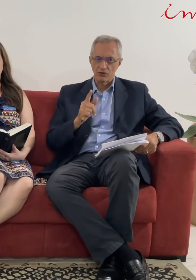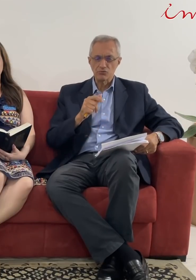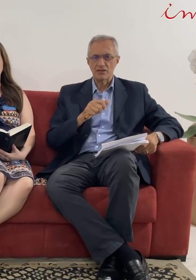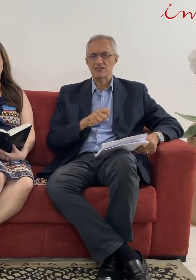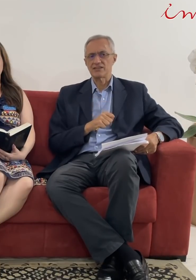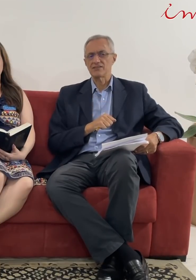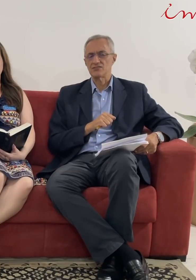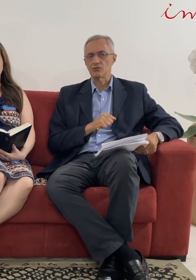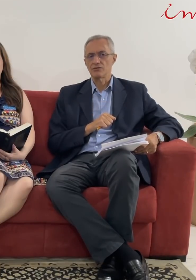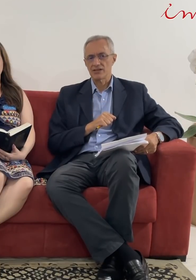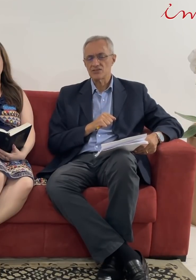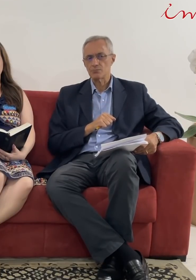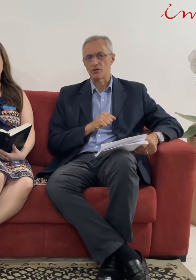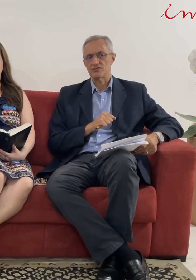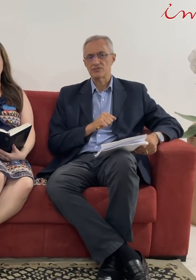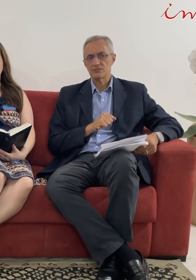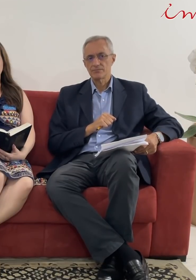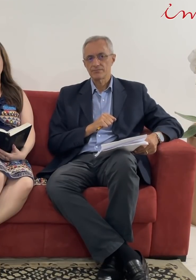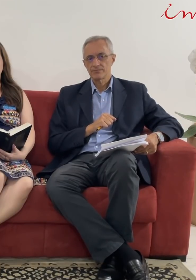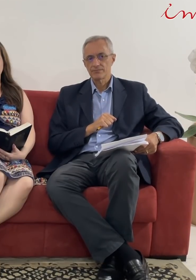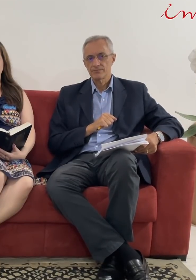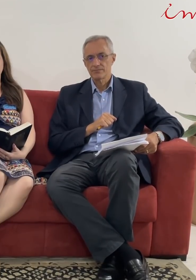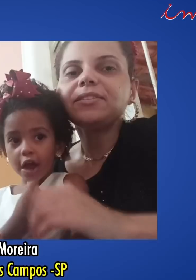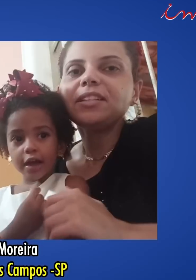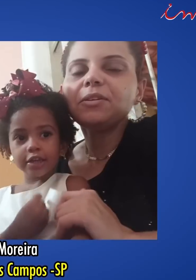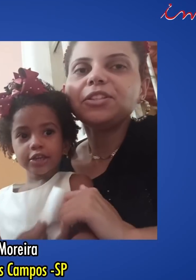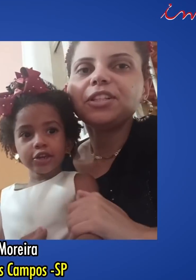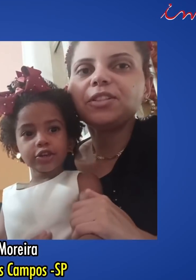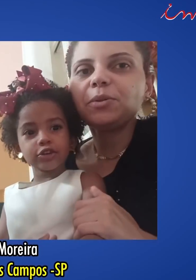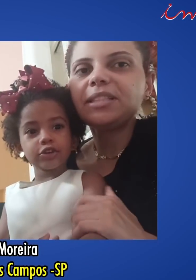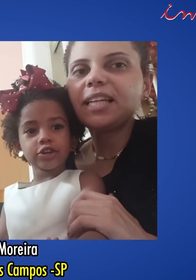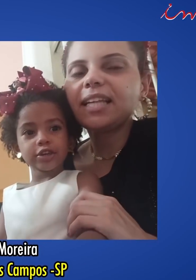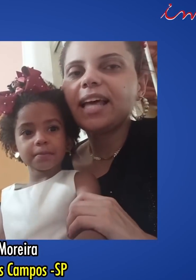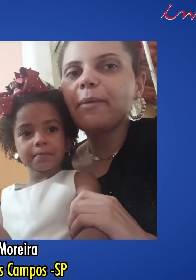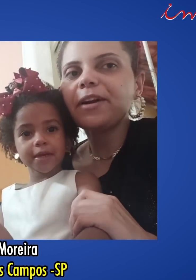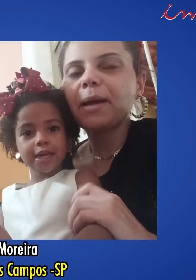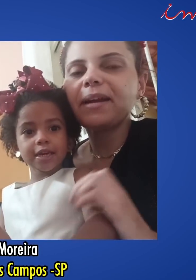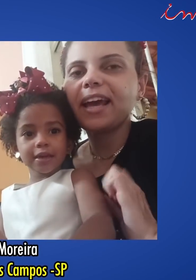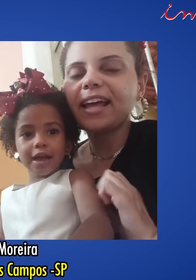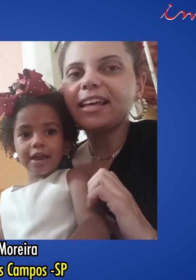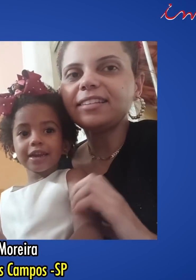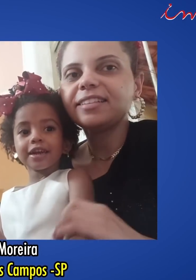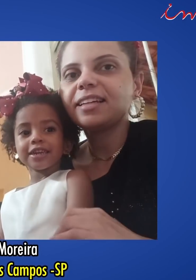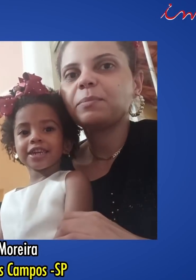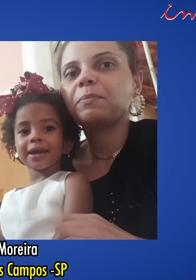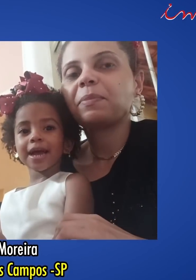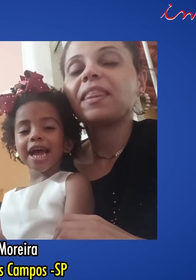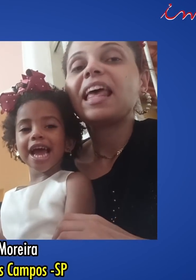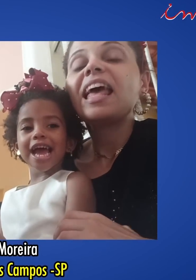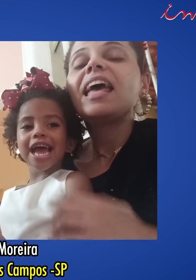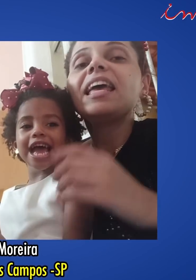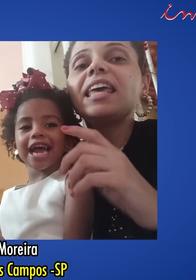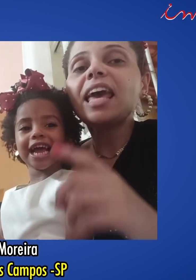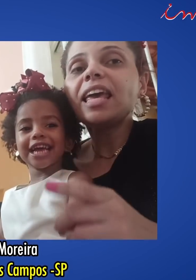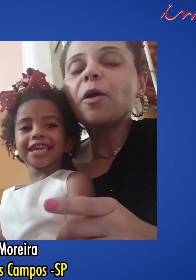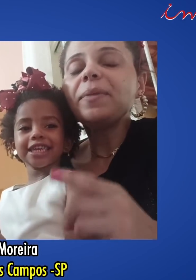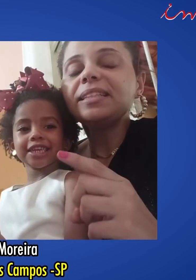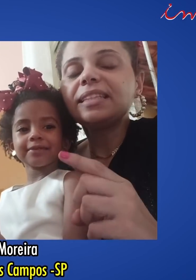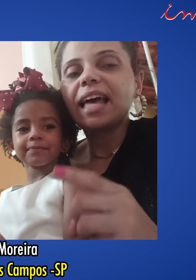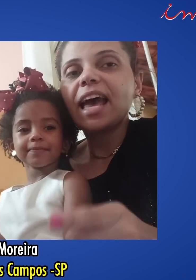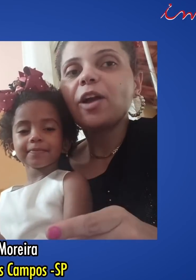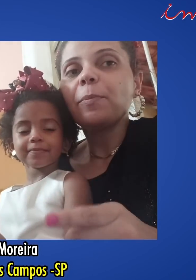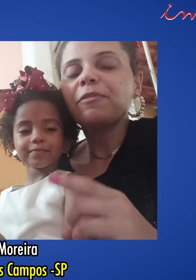Janeiro. Vamos prestar atenção nas respostas. Senhor Jesus, Ana Débora e Gabriela. Amém! Quem